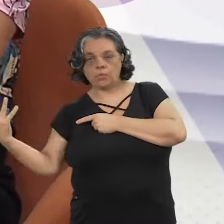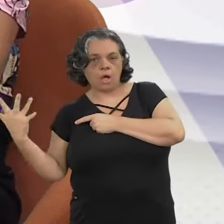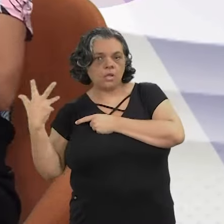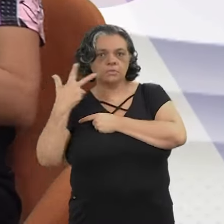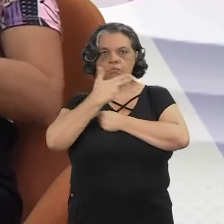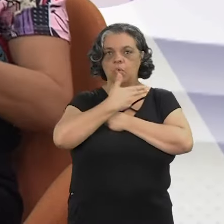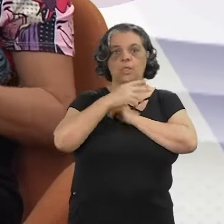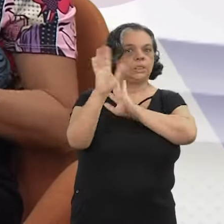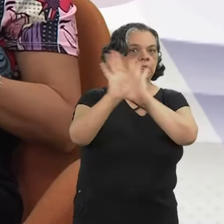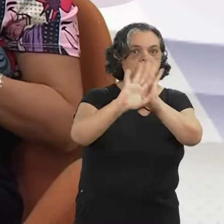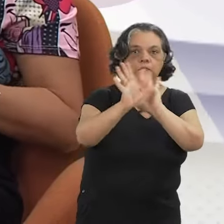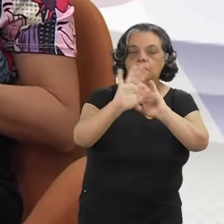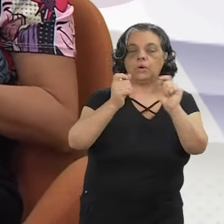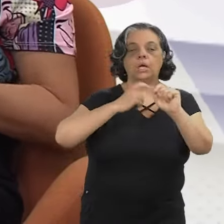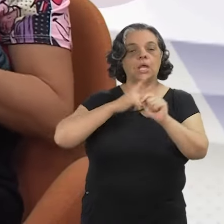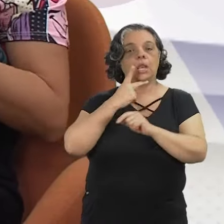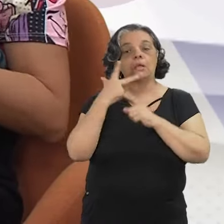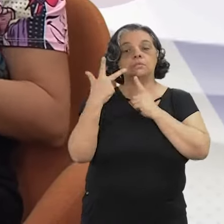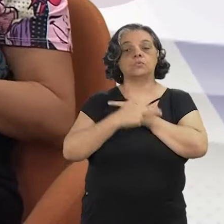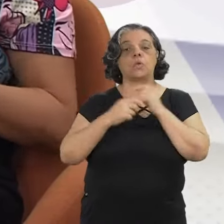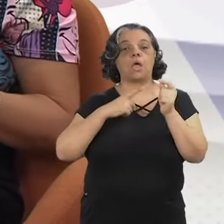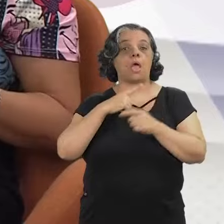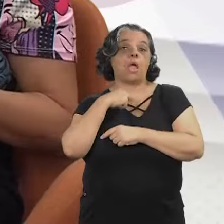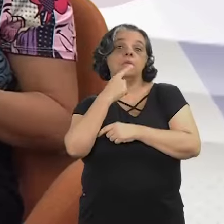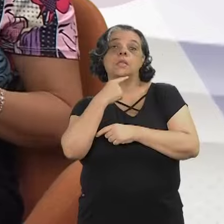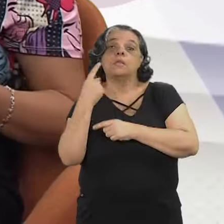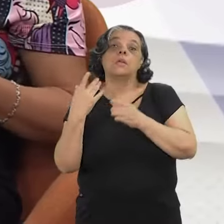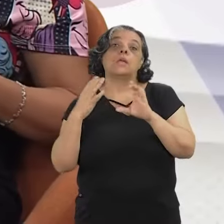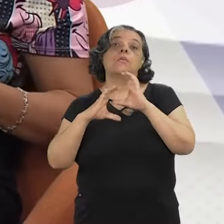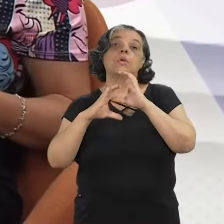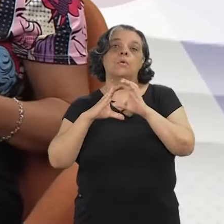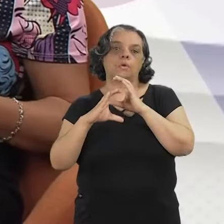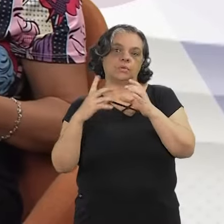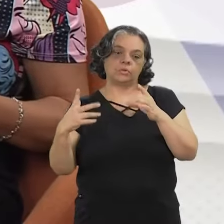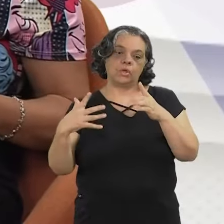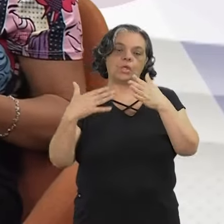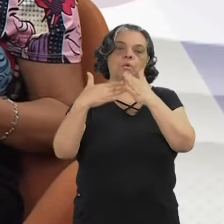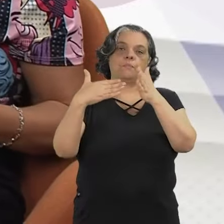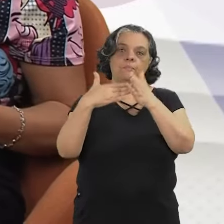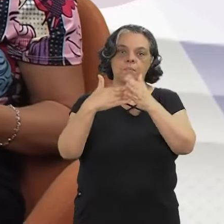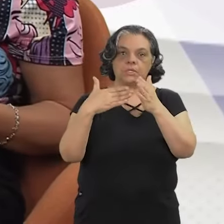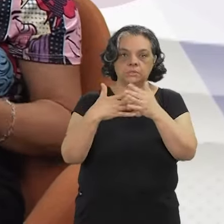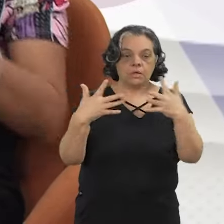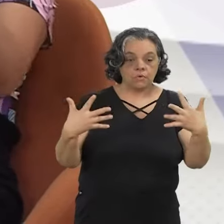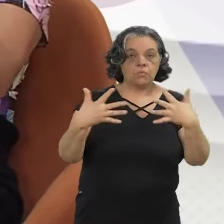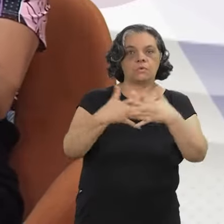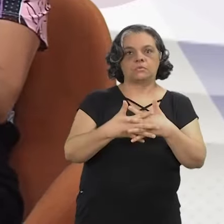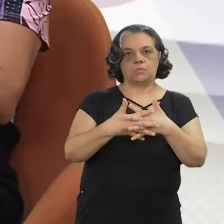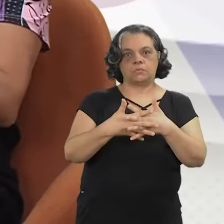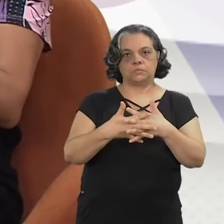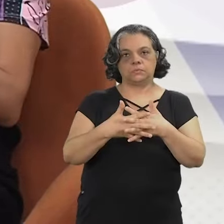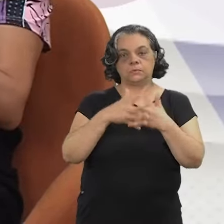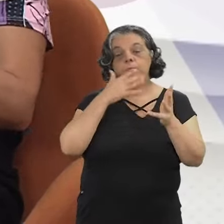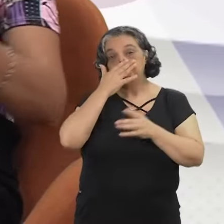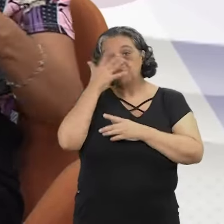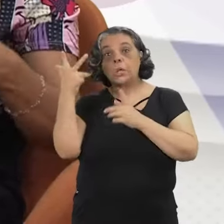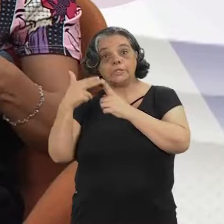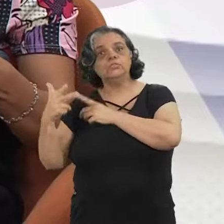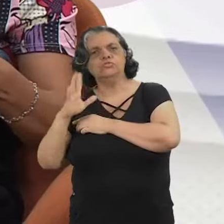censura não é importante é dizer que a censura é não deixar veicular antes que seja veiculado é impedir a veiculação e essa censura já